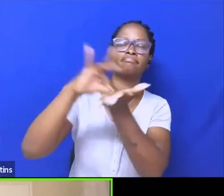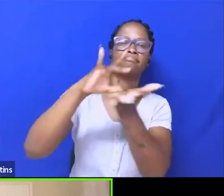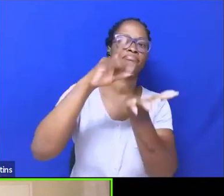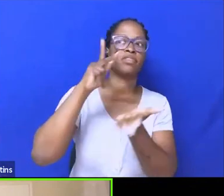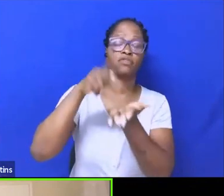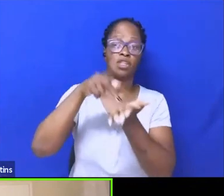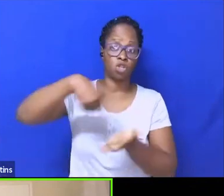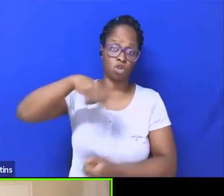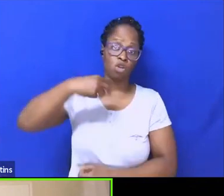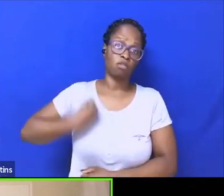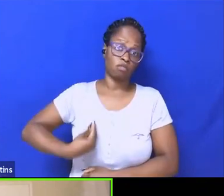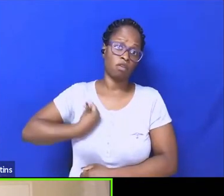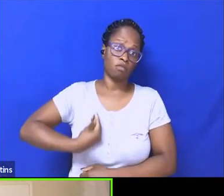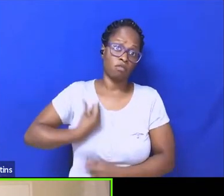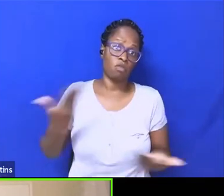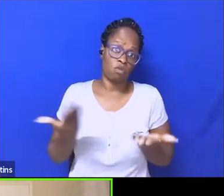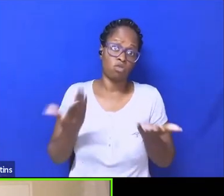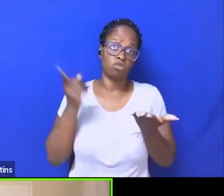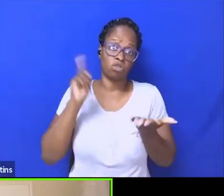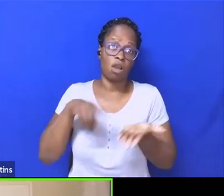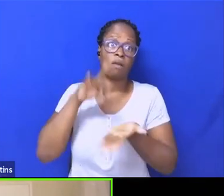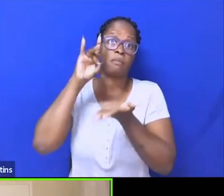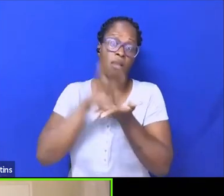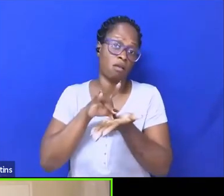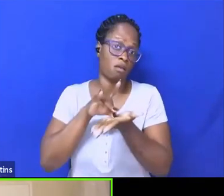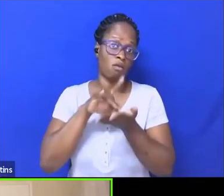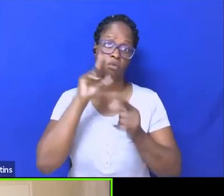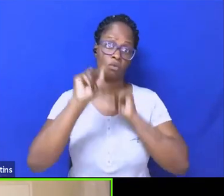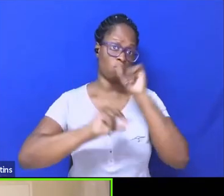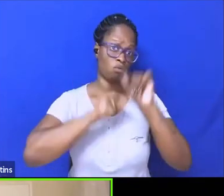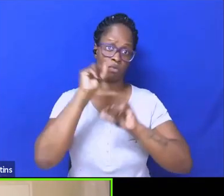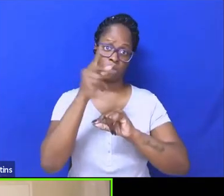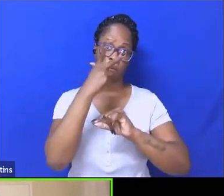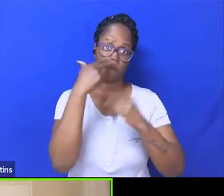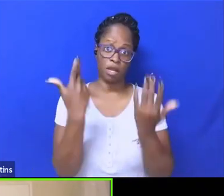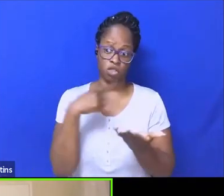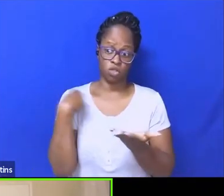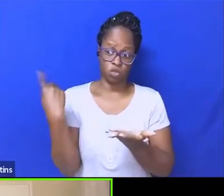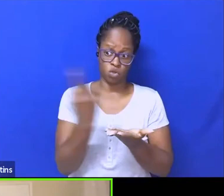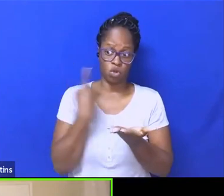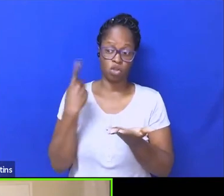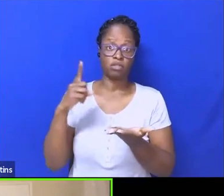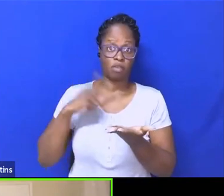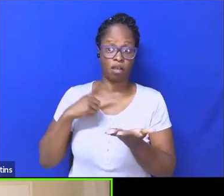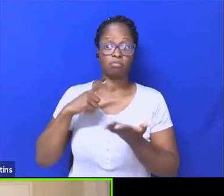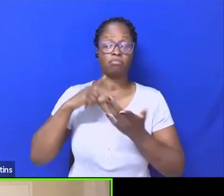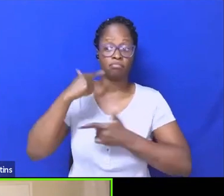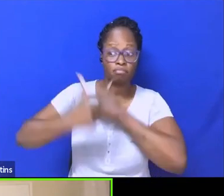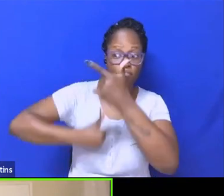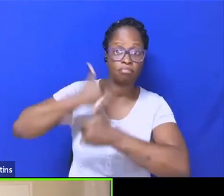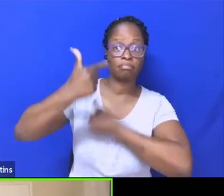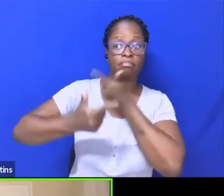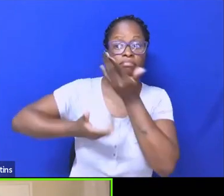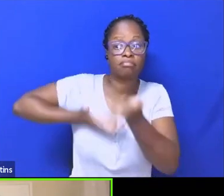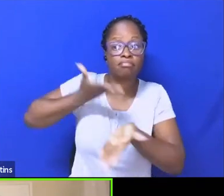realidade em que as tareas de cuidado são fundamentalmente organizadas especialmente nos sectores